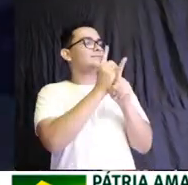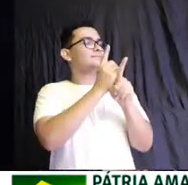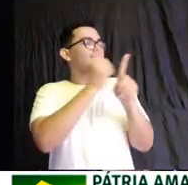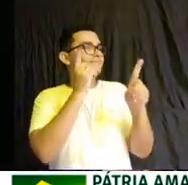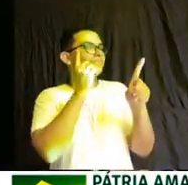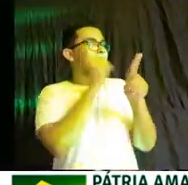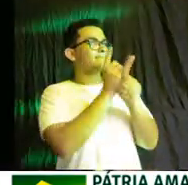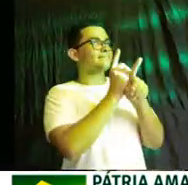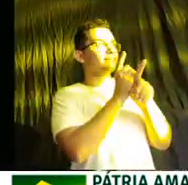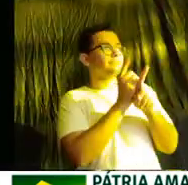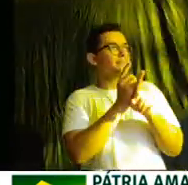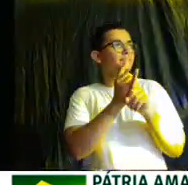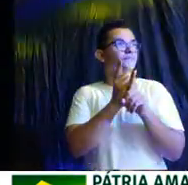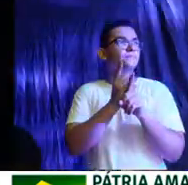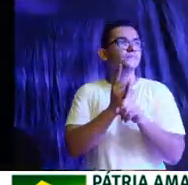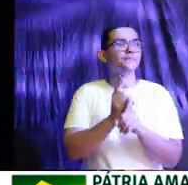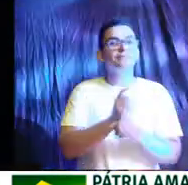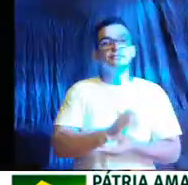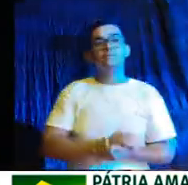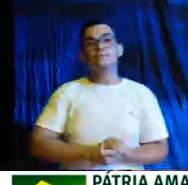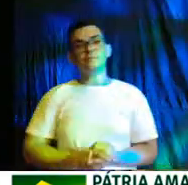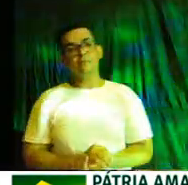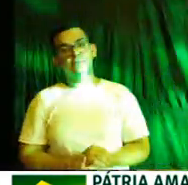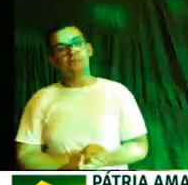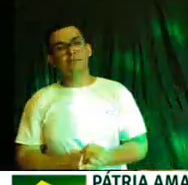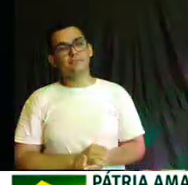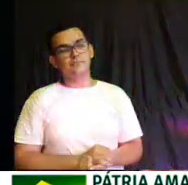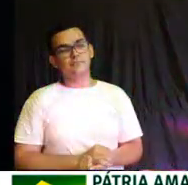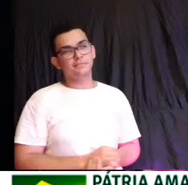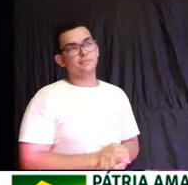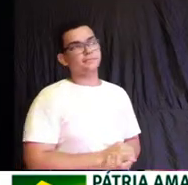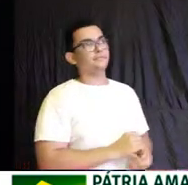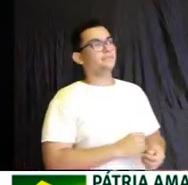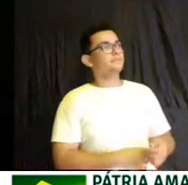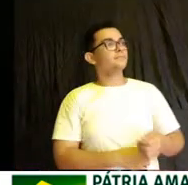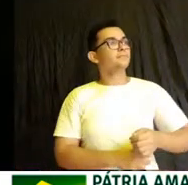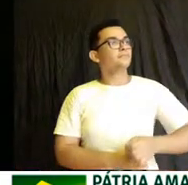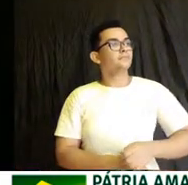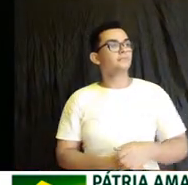chegar. Isso é bom demais. Isso é dois pra lá e dois pra cá.